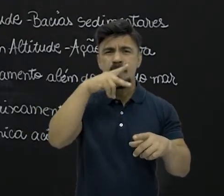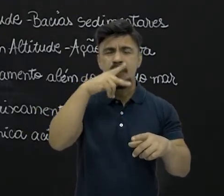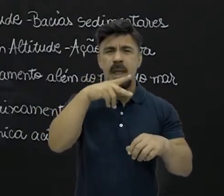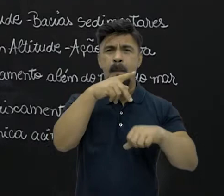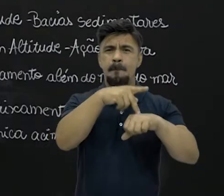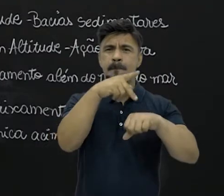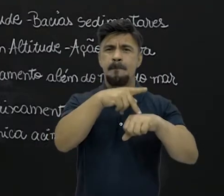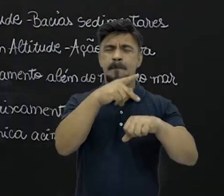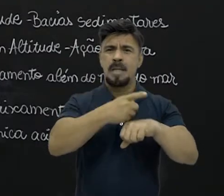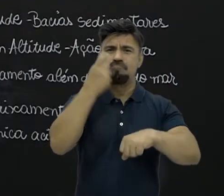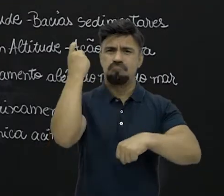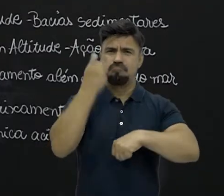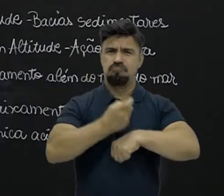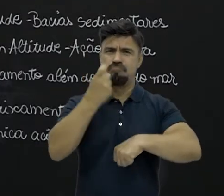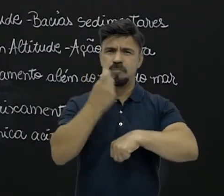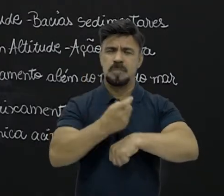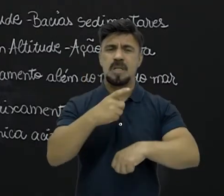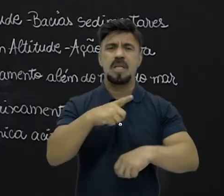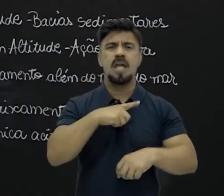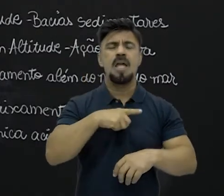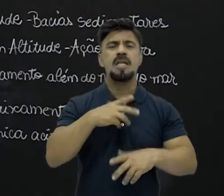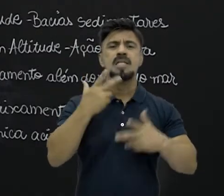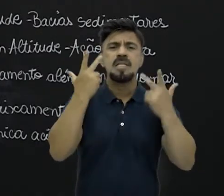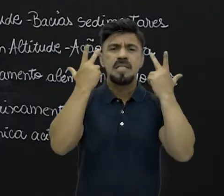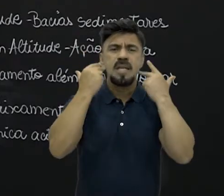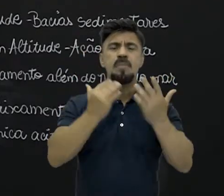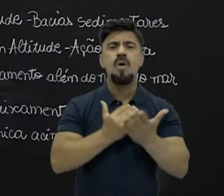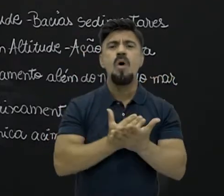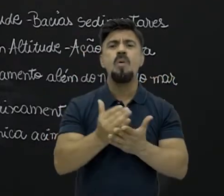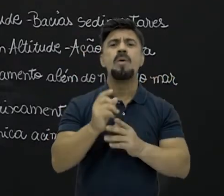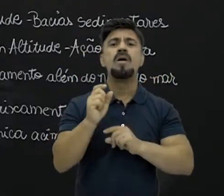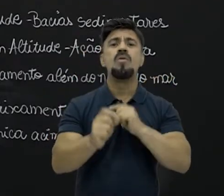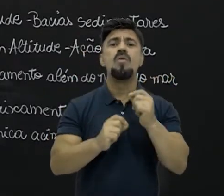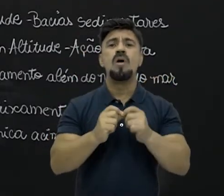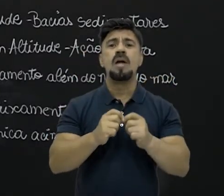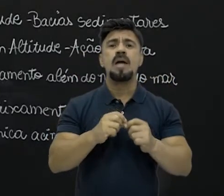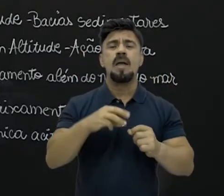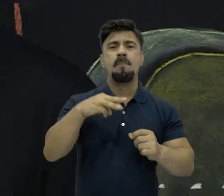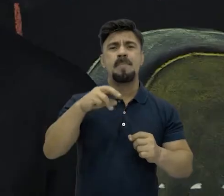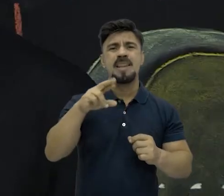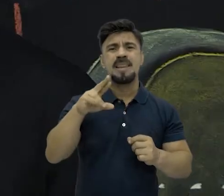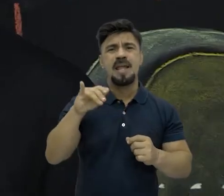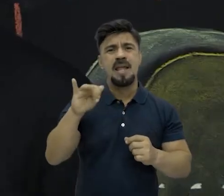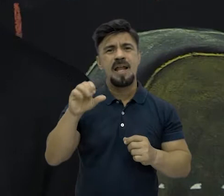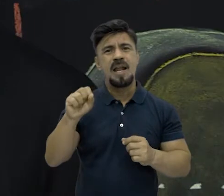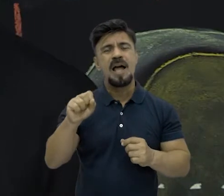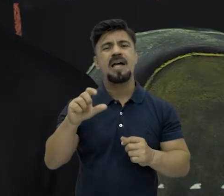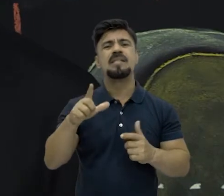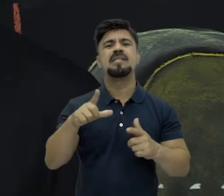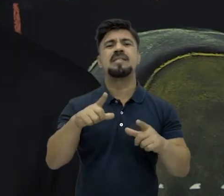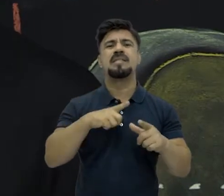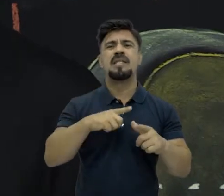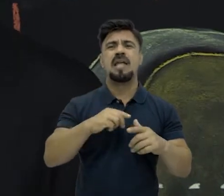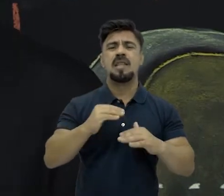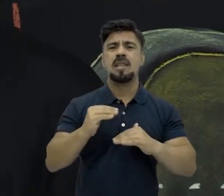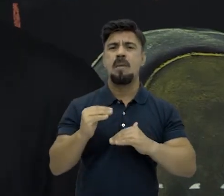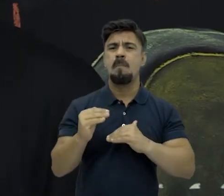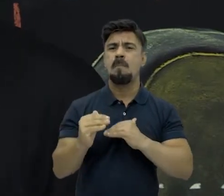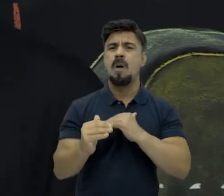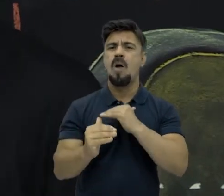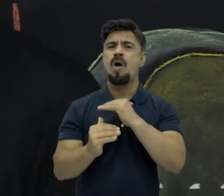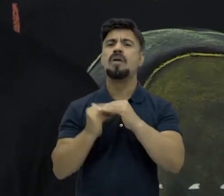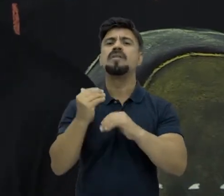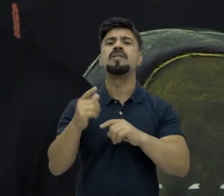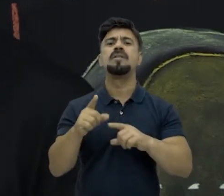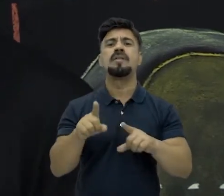muito duras e normalmente dão origem à formação de minerais metálicos. É nesse processo que nós